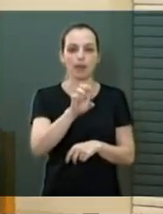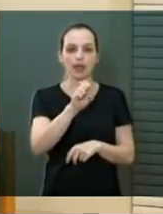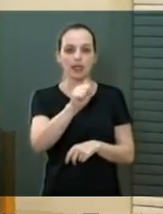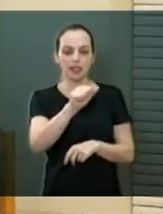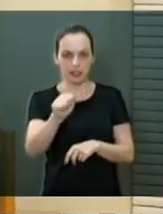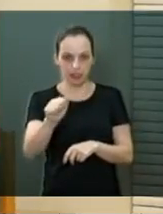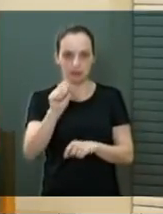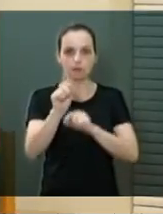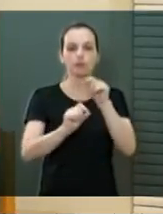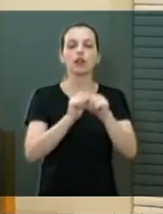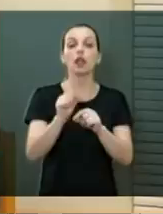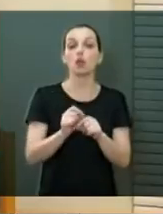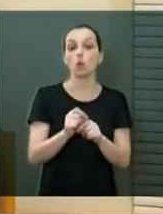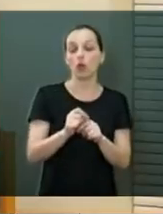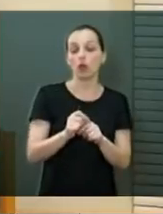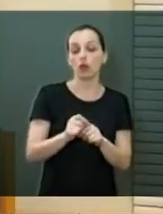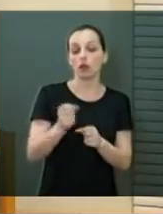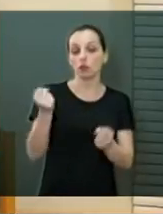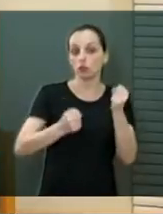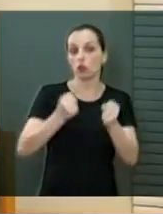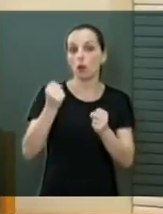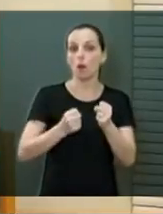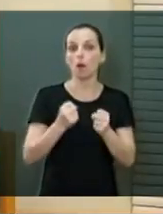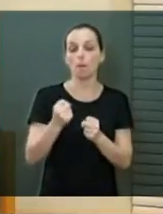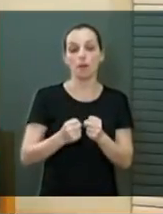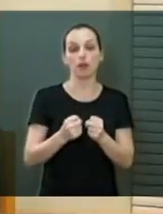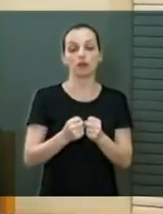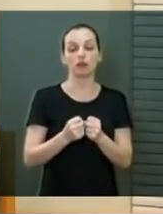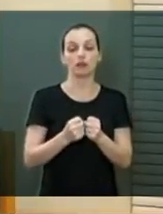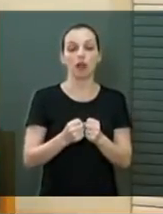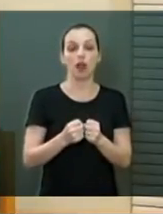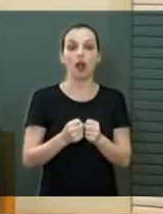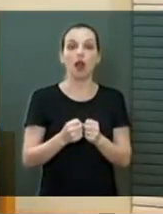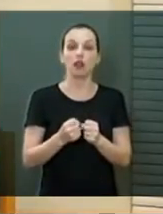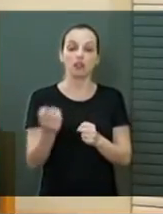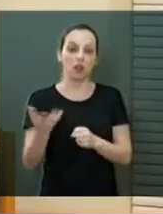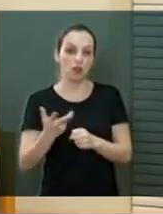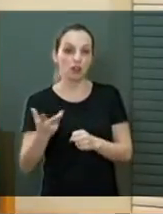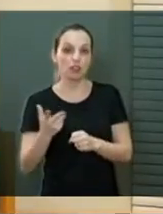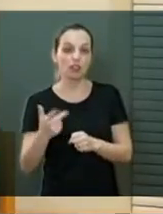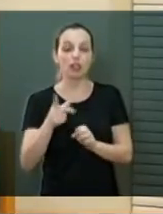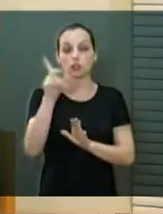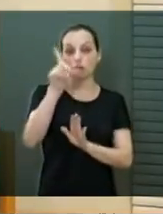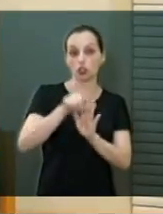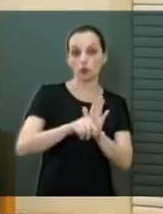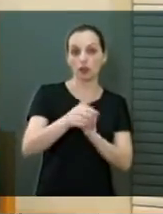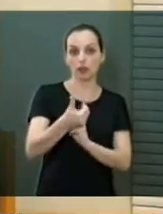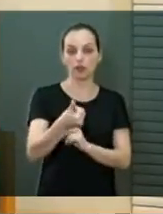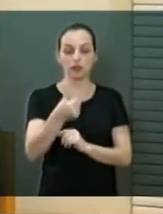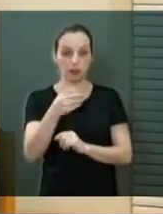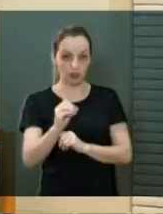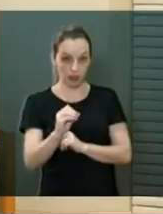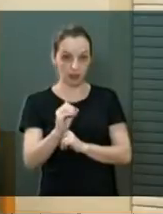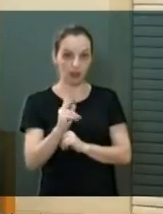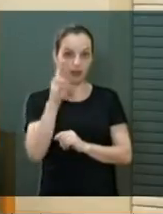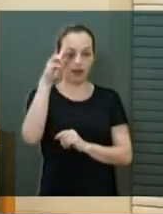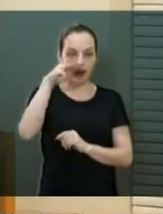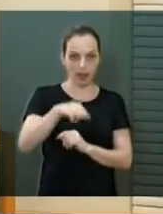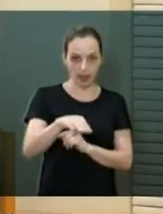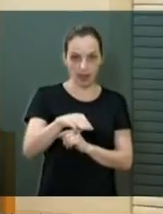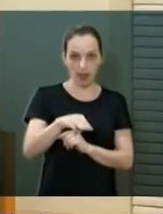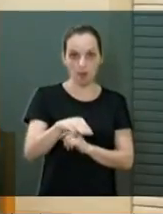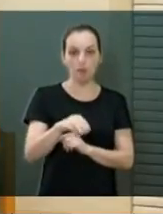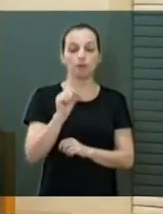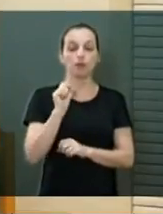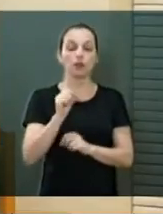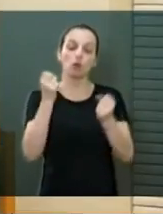respeitassem a velocidade. Atualmente o limite é de 70 km por hora e será reduzido para 60. Nilson Carneiro explicou que está aguardando uma verba